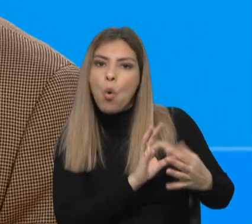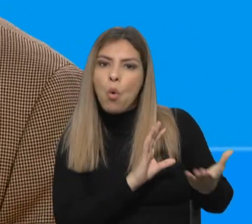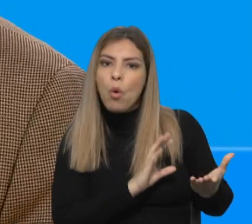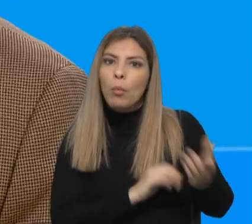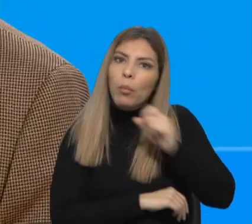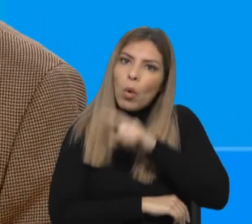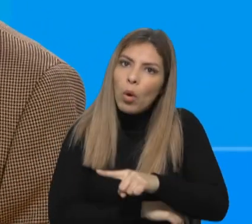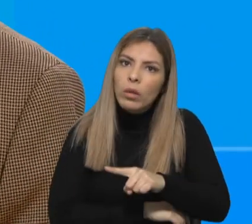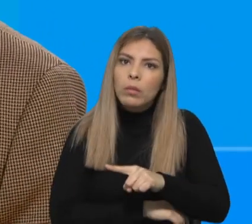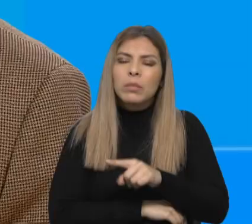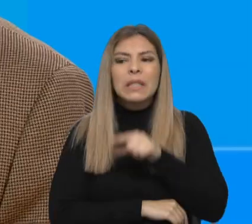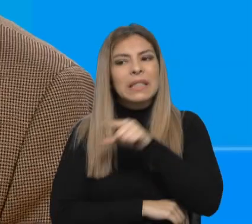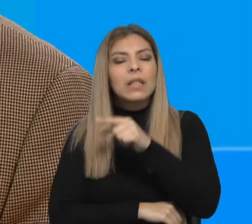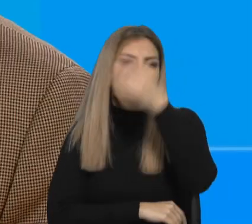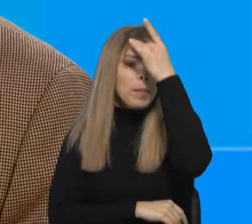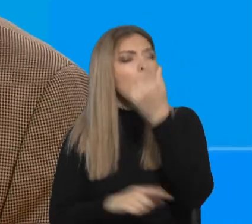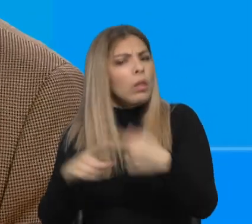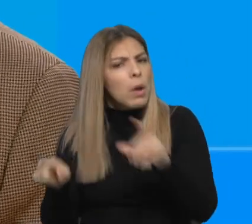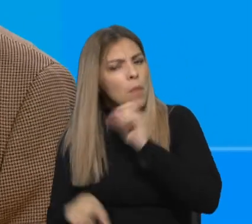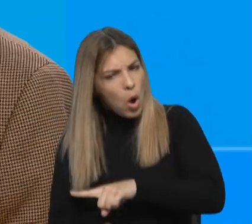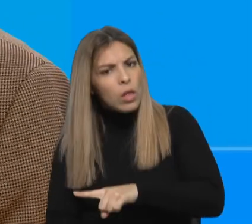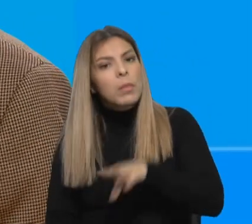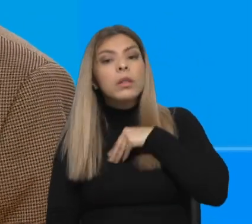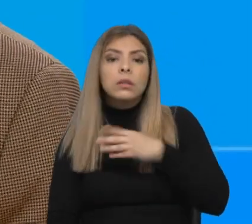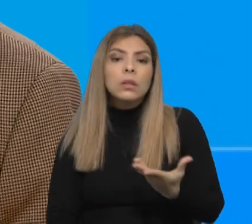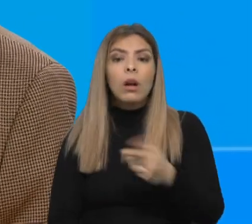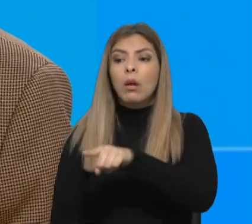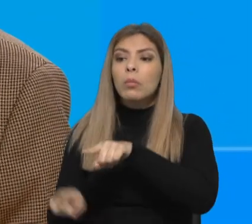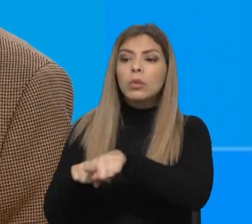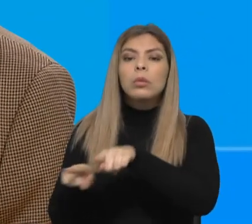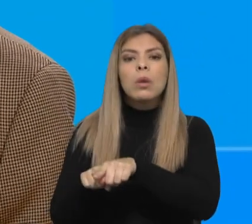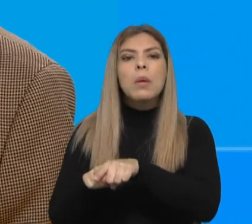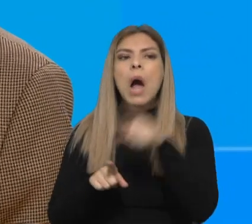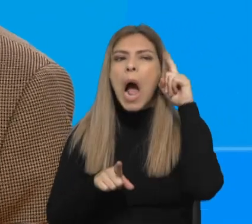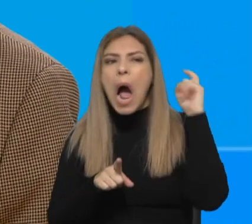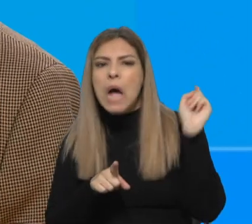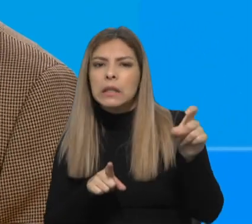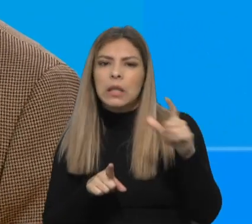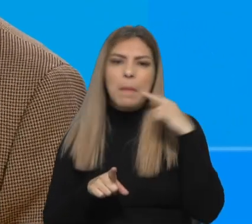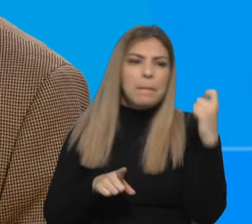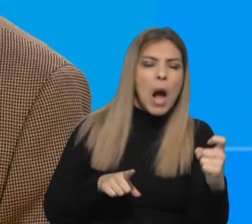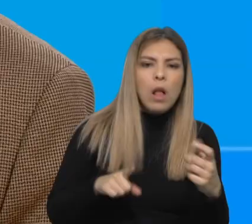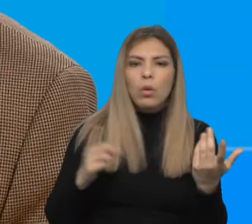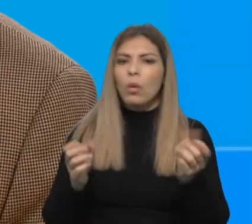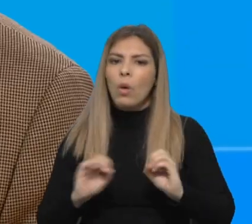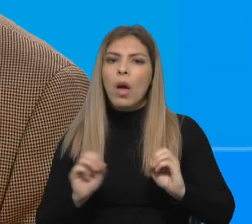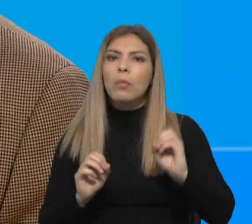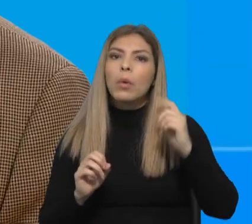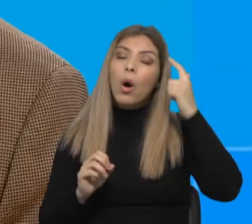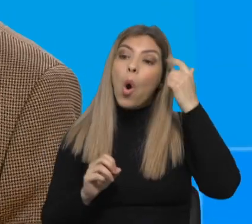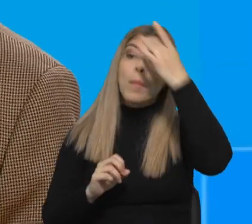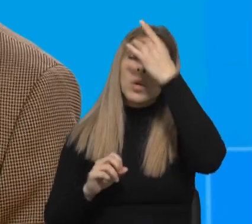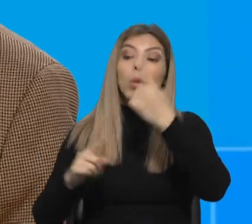torno de uma visão, isto é muito importante frisar. Os políticos não são pessoas mal intencionadas e aqueles que discordam entre si muitas vezes é porque têm